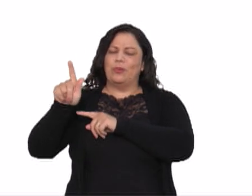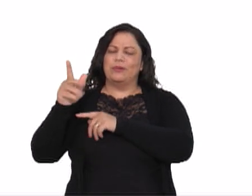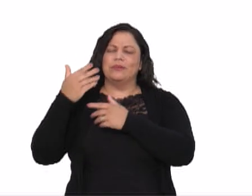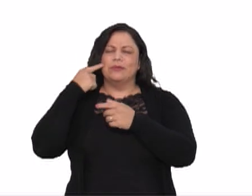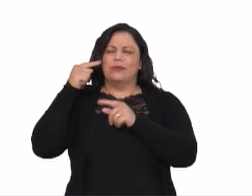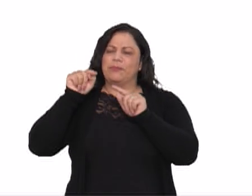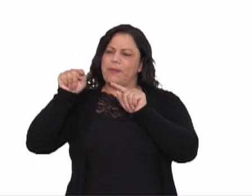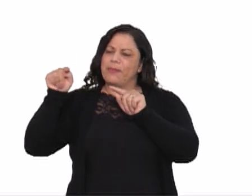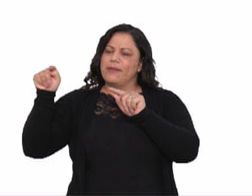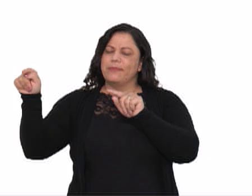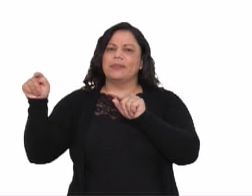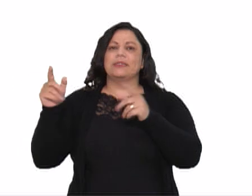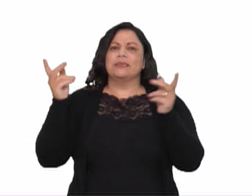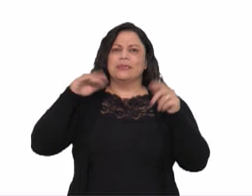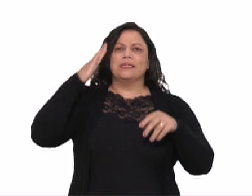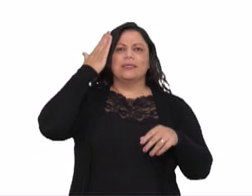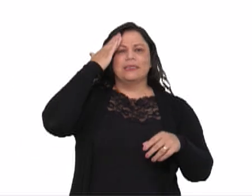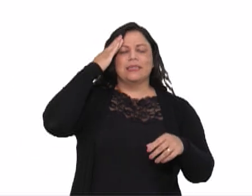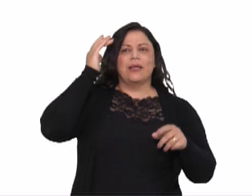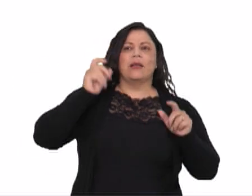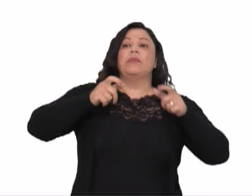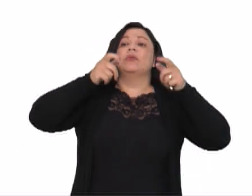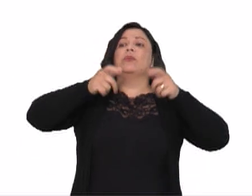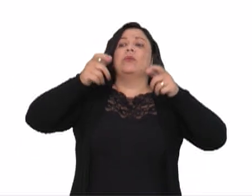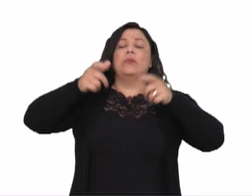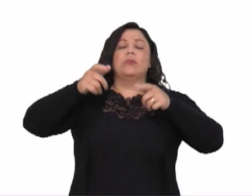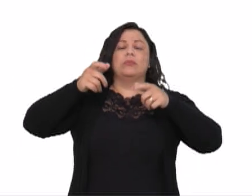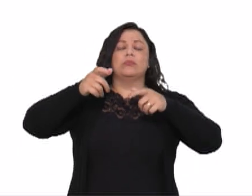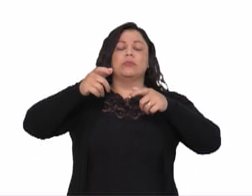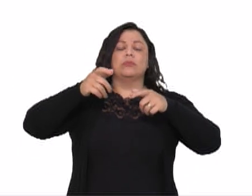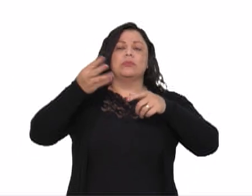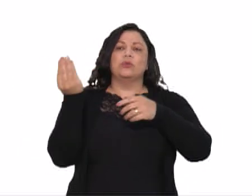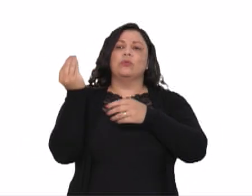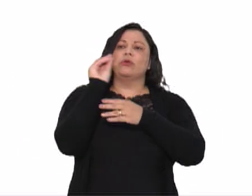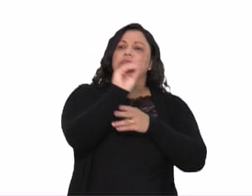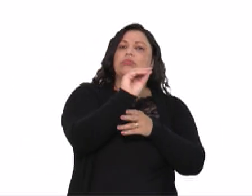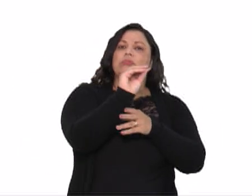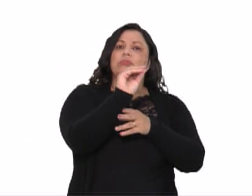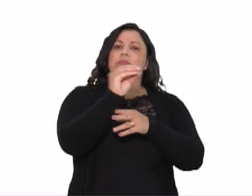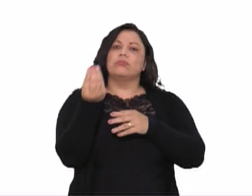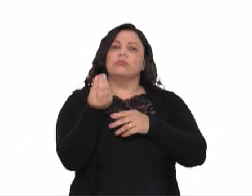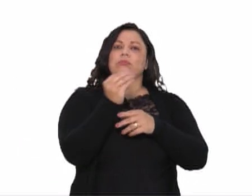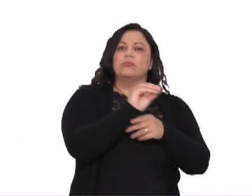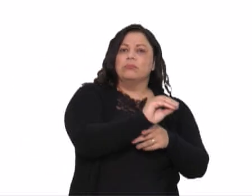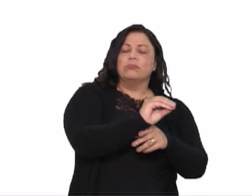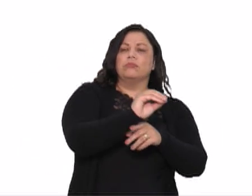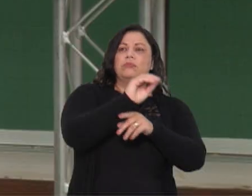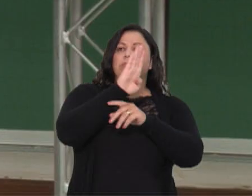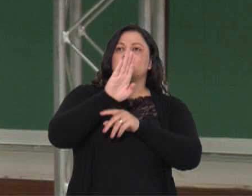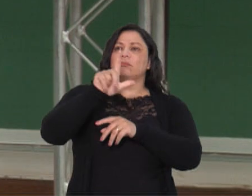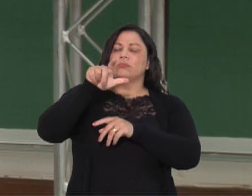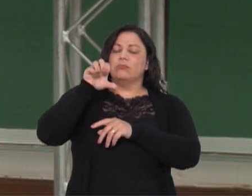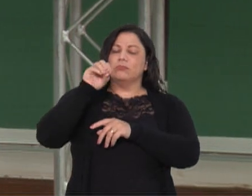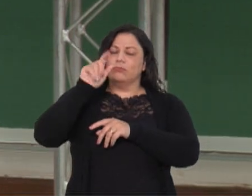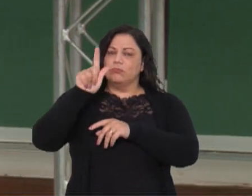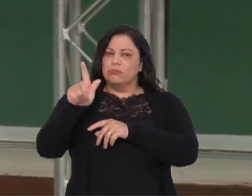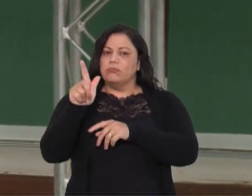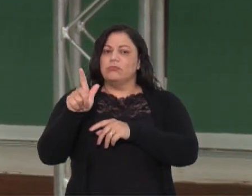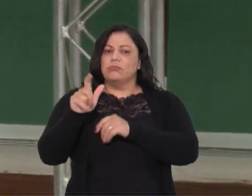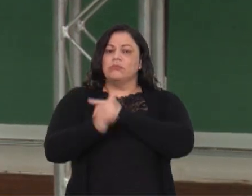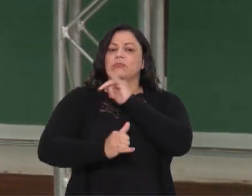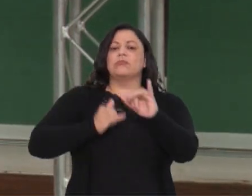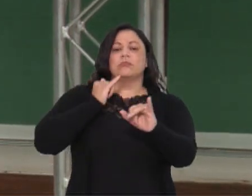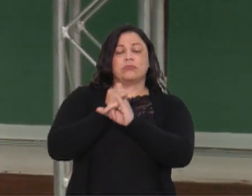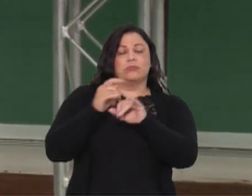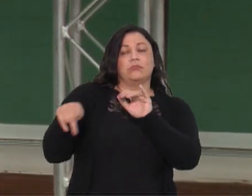uol.com.br. Então, onde esse texto foi publicado inicialmente? Em um blog da internet, o do próprio autor, do